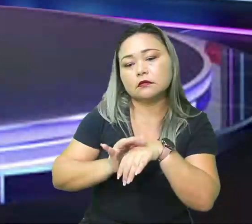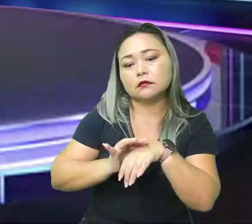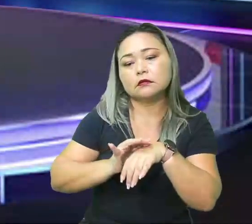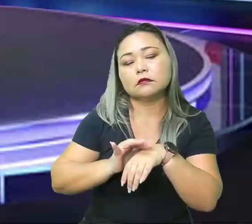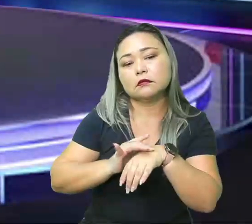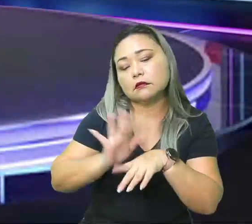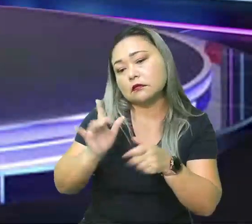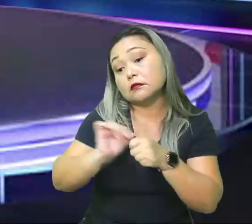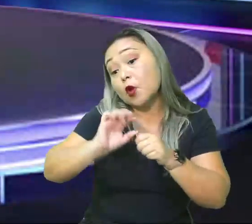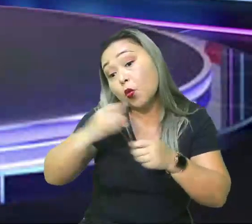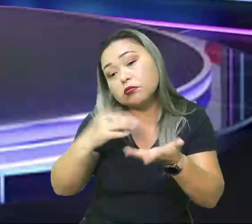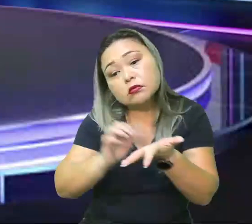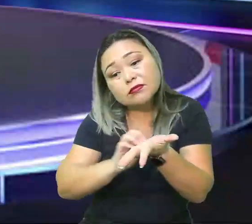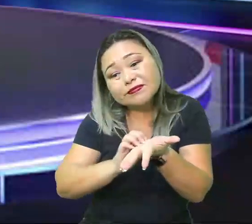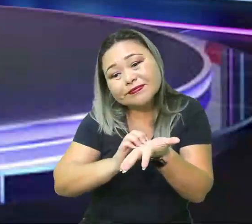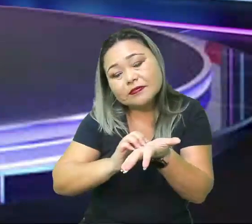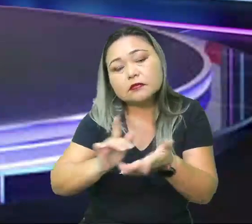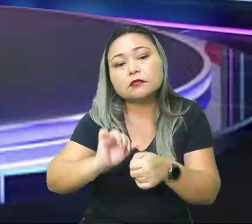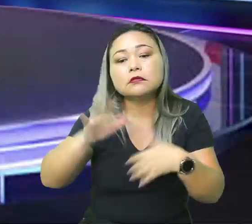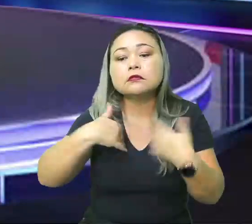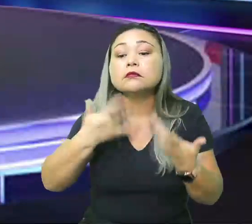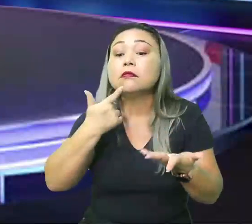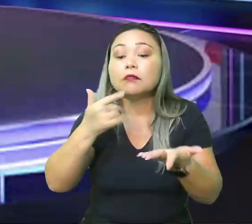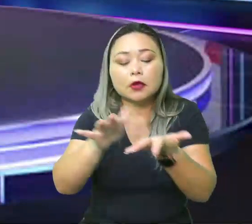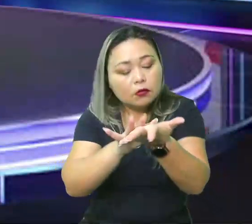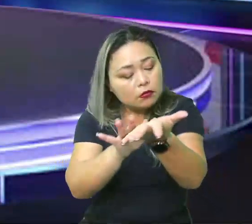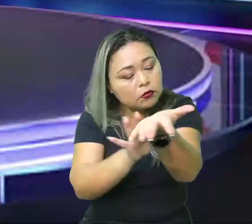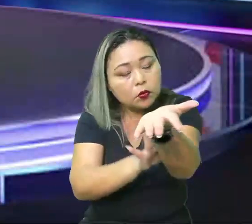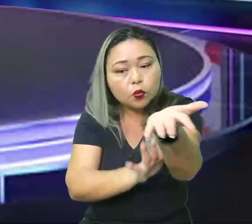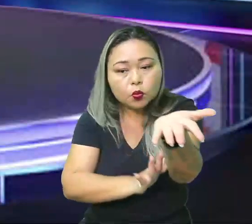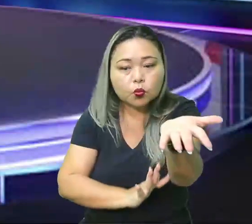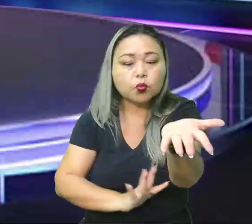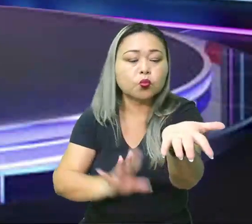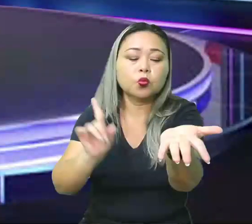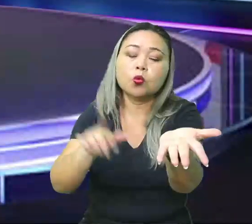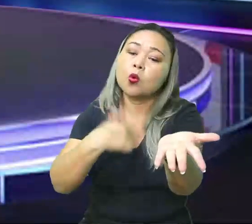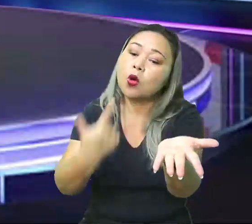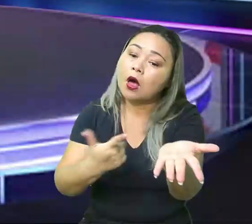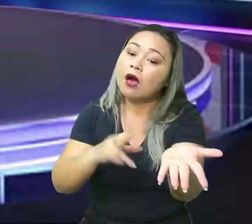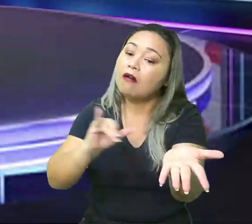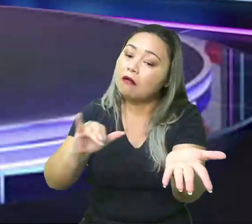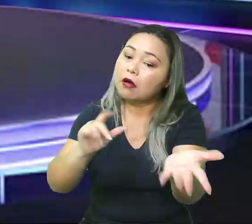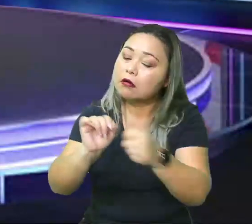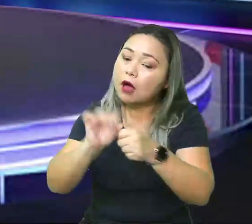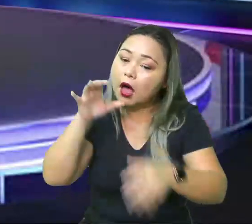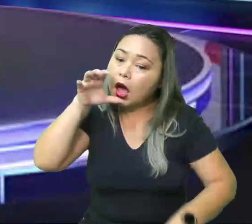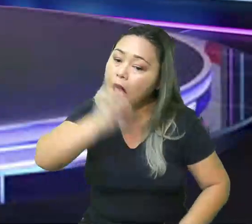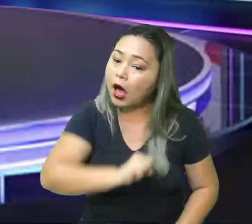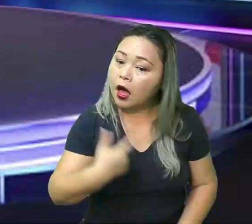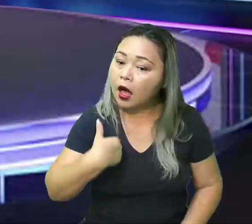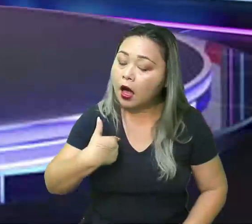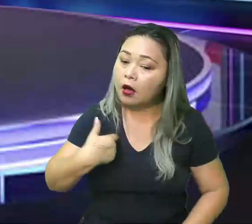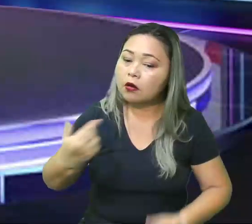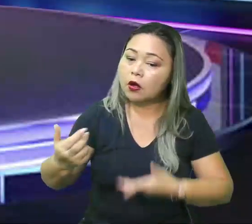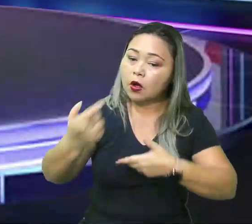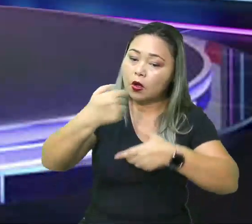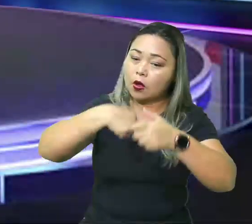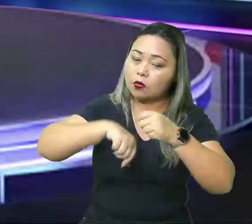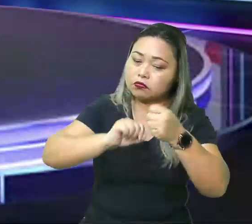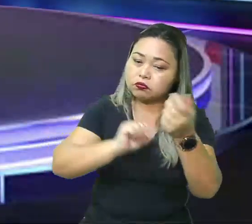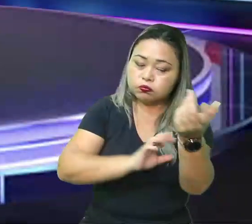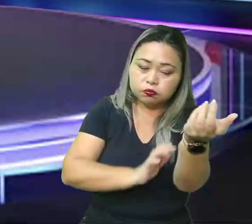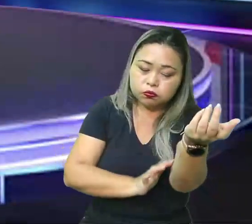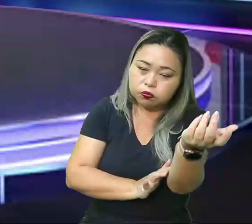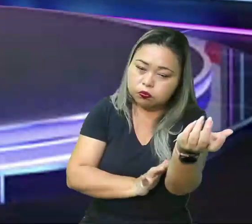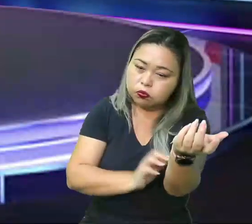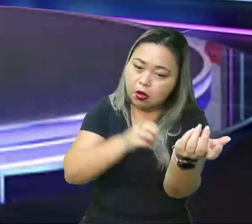simplesmente alguma irritação. Mas aí o nosso sangue, né, que é o nosso tecido, vai rapidamente enviar os soldadinhos,